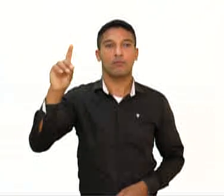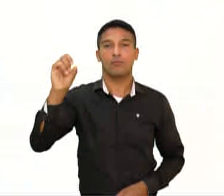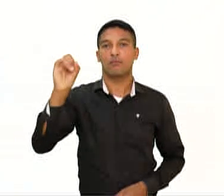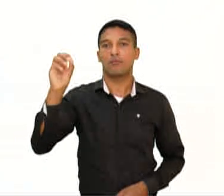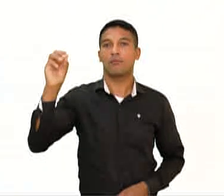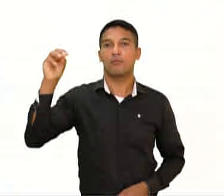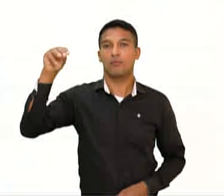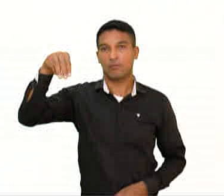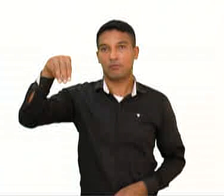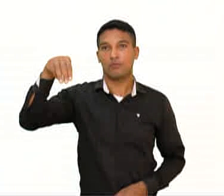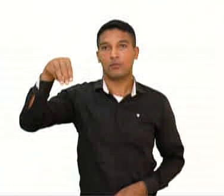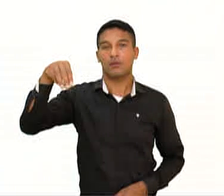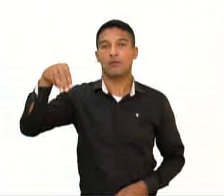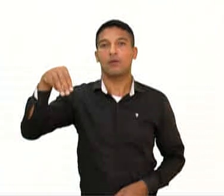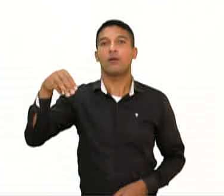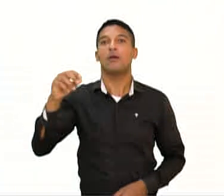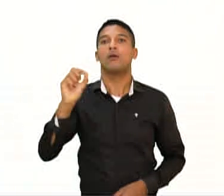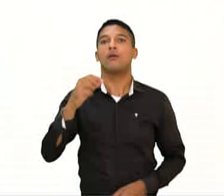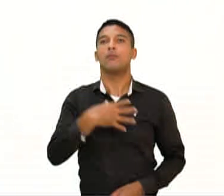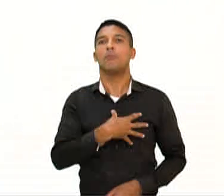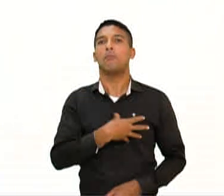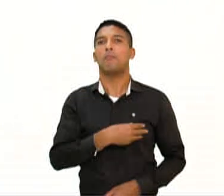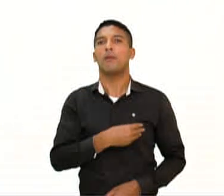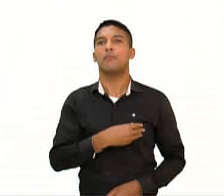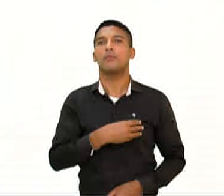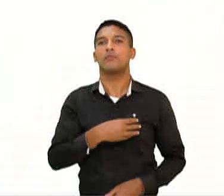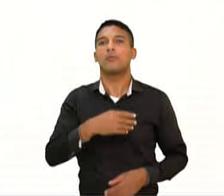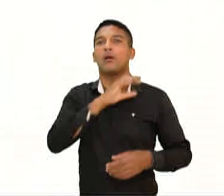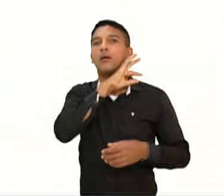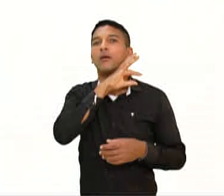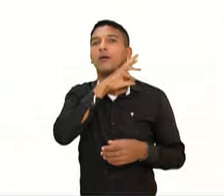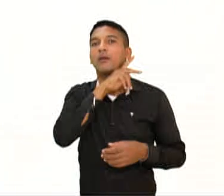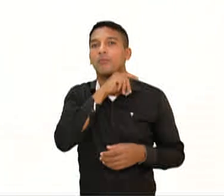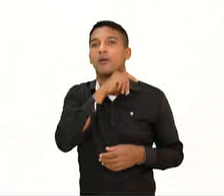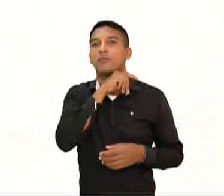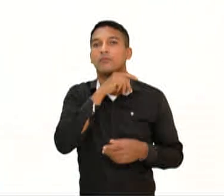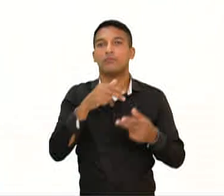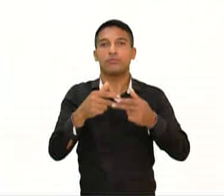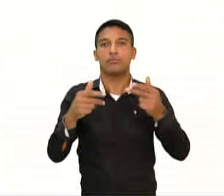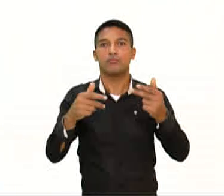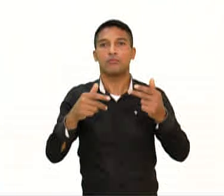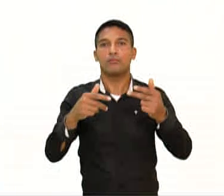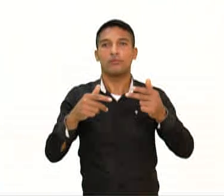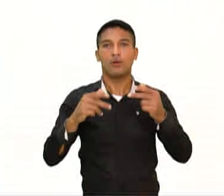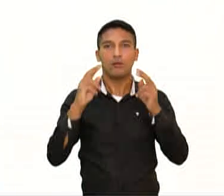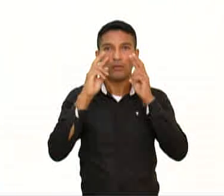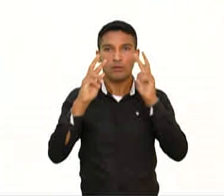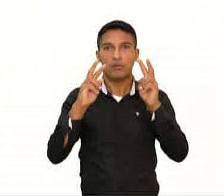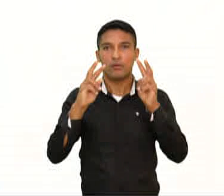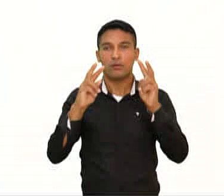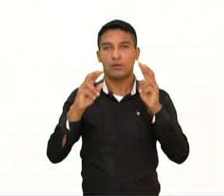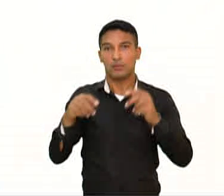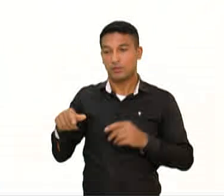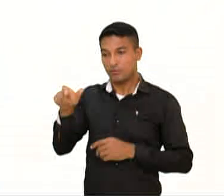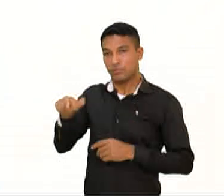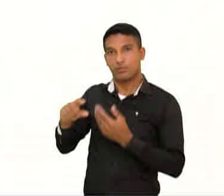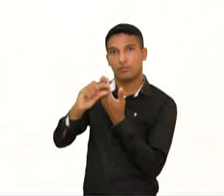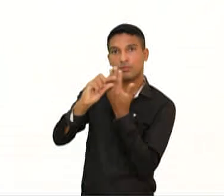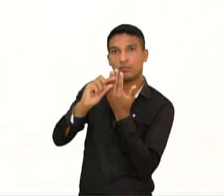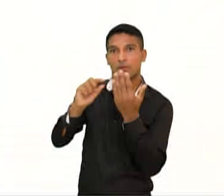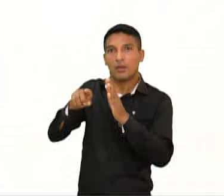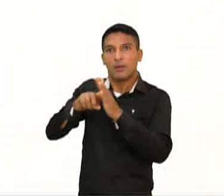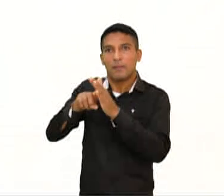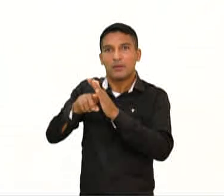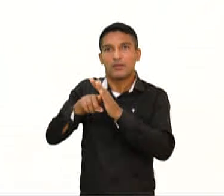abrigavam cérebros bem maiores do que o esperado para aquele período. Lembrando, pessoal, faltou só um detalhezinho aqui no texto, que foi deixar o Homo sapiens